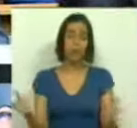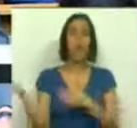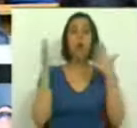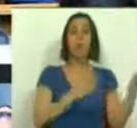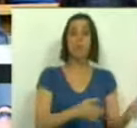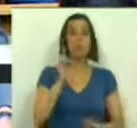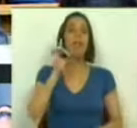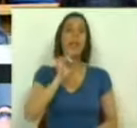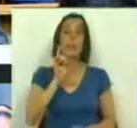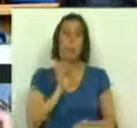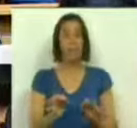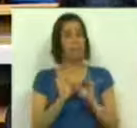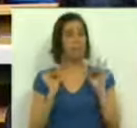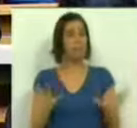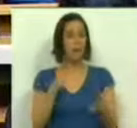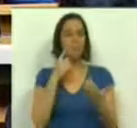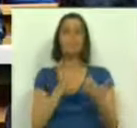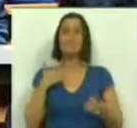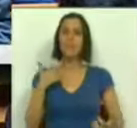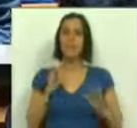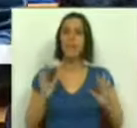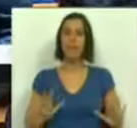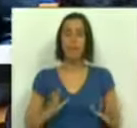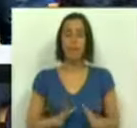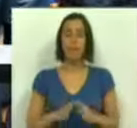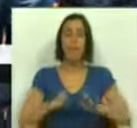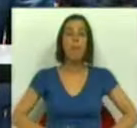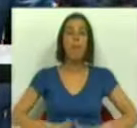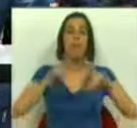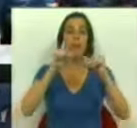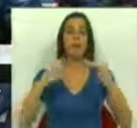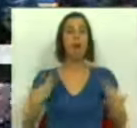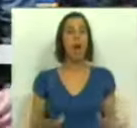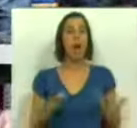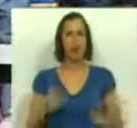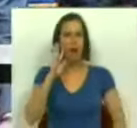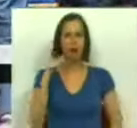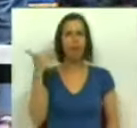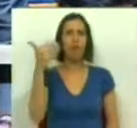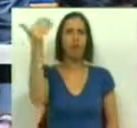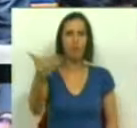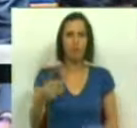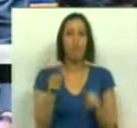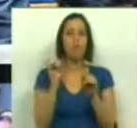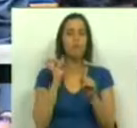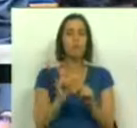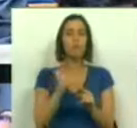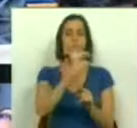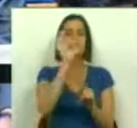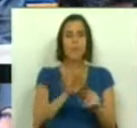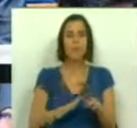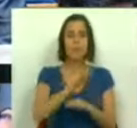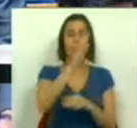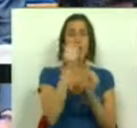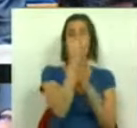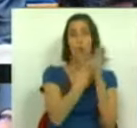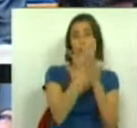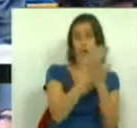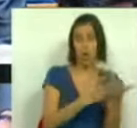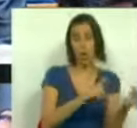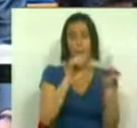lado, importa também salientar que a evolução atual e futura, quer dos índices de crescimento